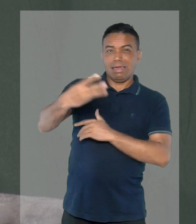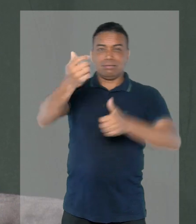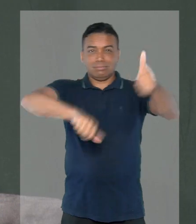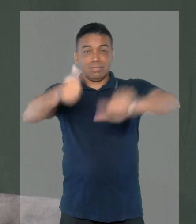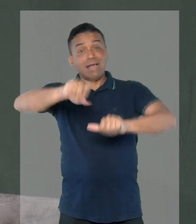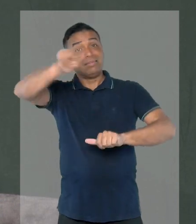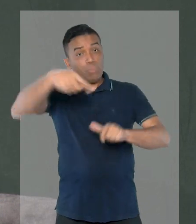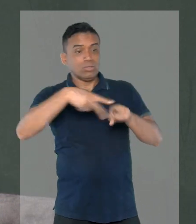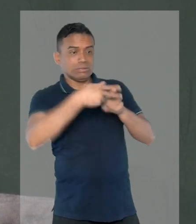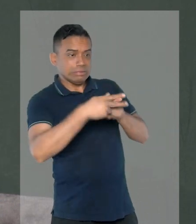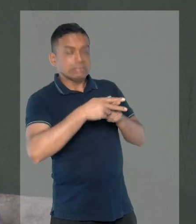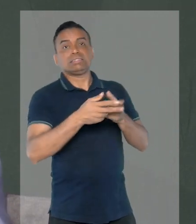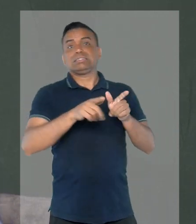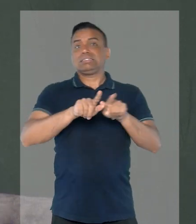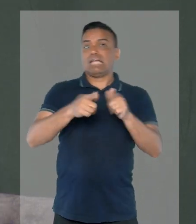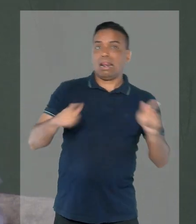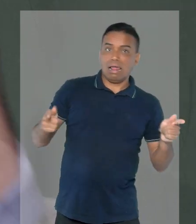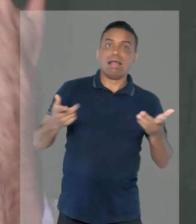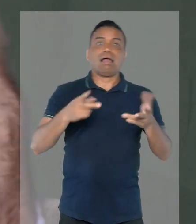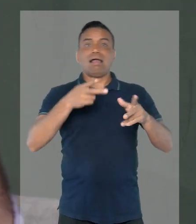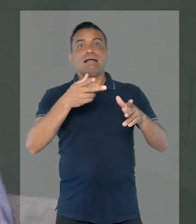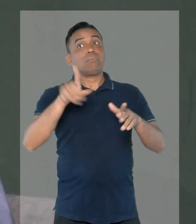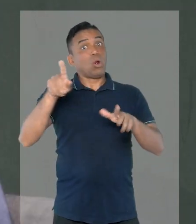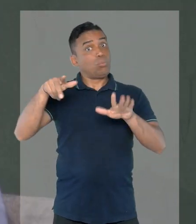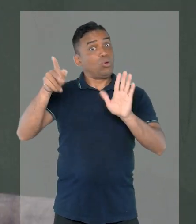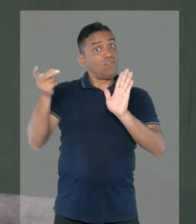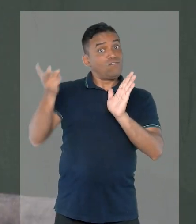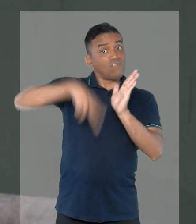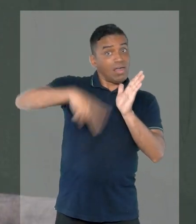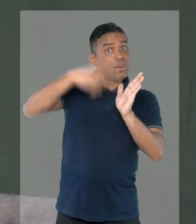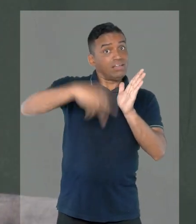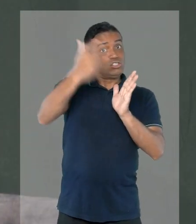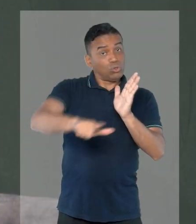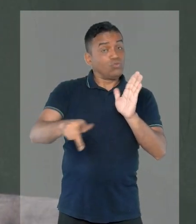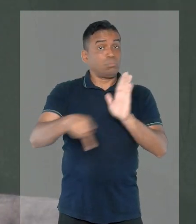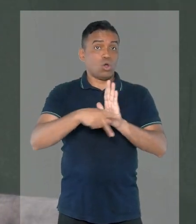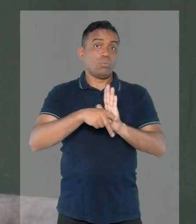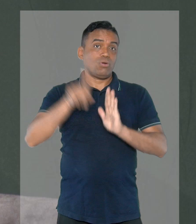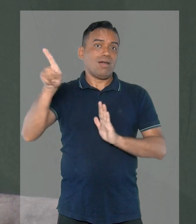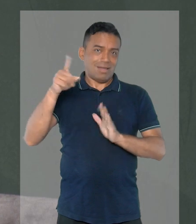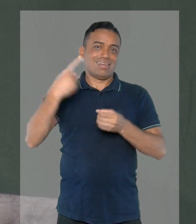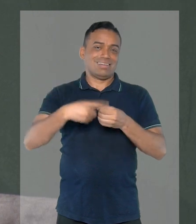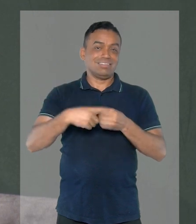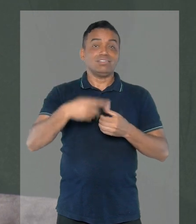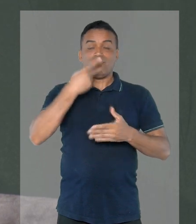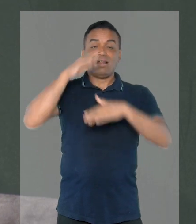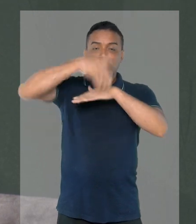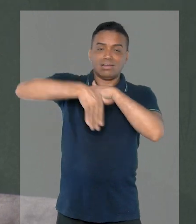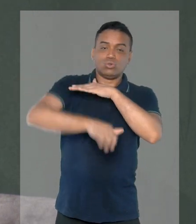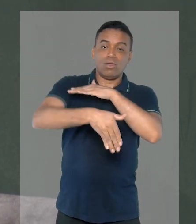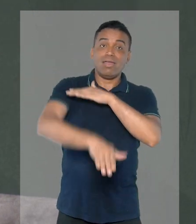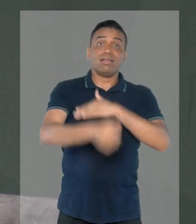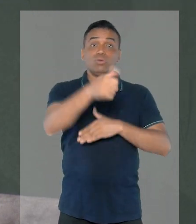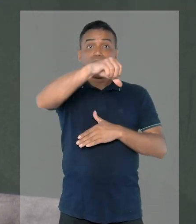depois tem mais o revisor, tem mais o diagramador, tem mais o revisor de lá, que é curitibano, e fala assim, então, essa cachoeira que você está falando aqui, nos